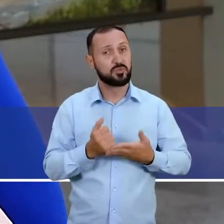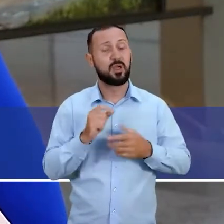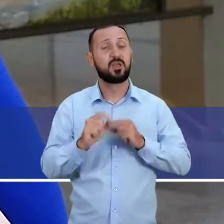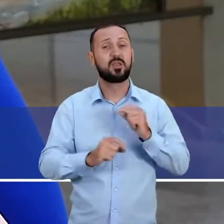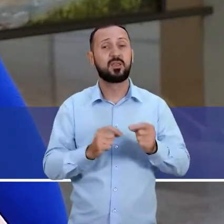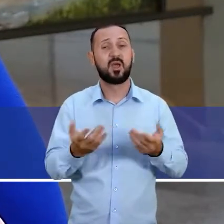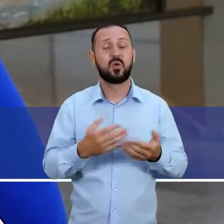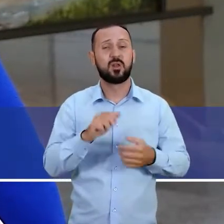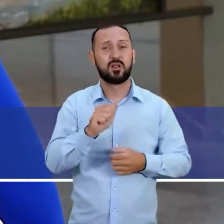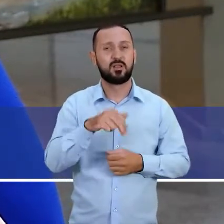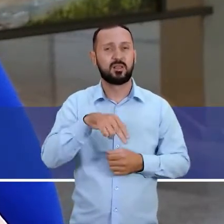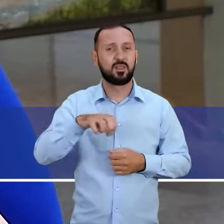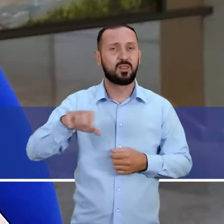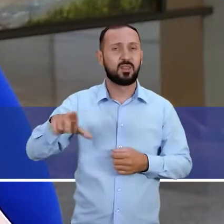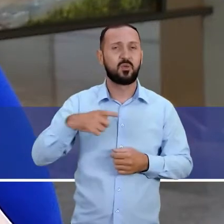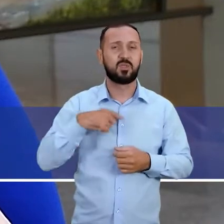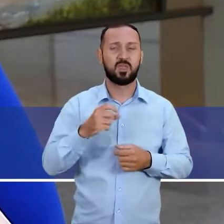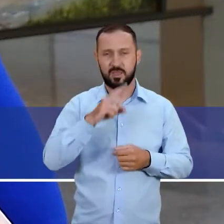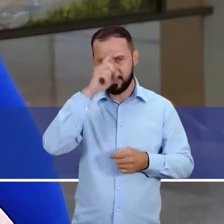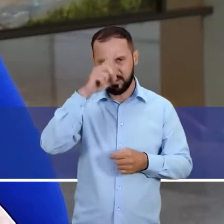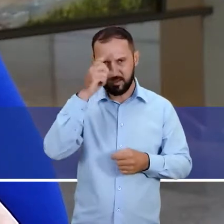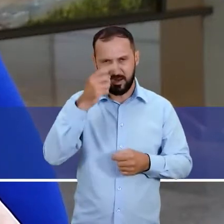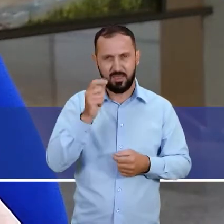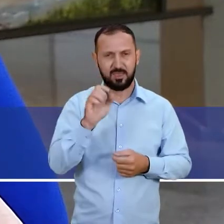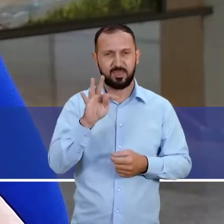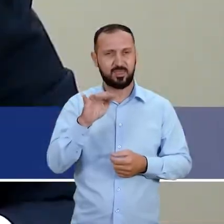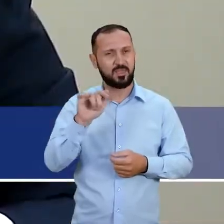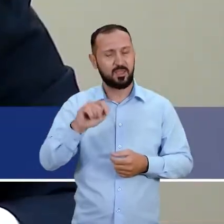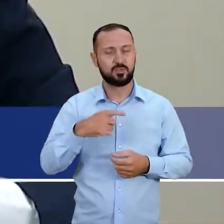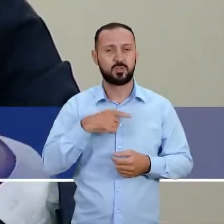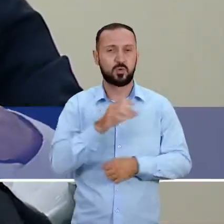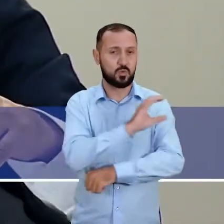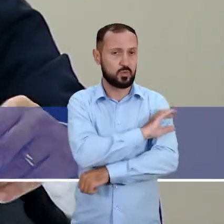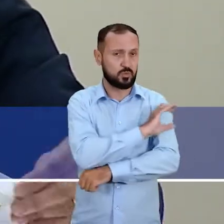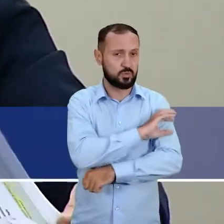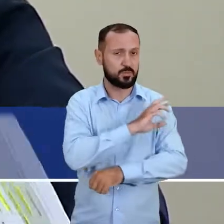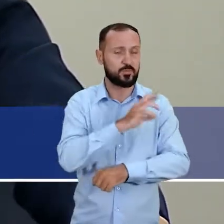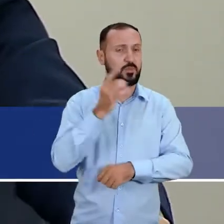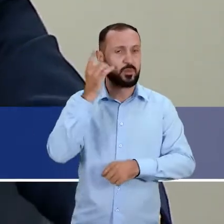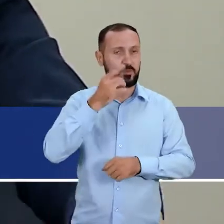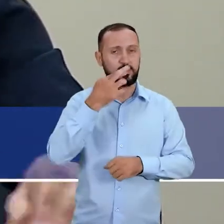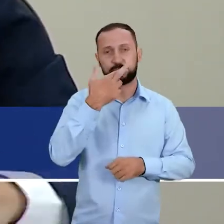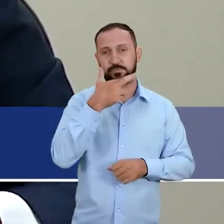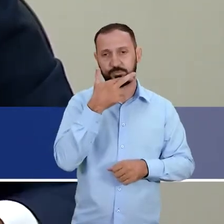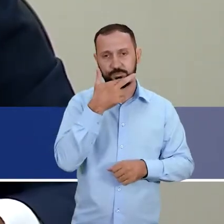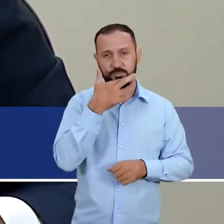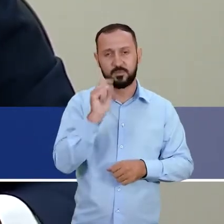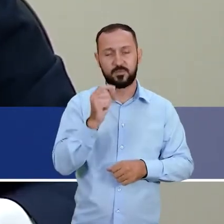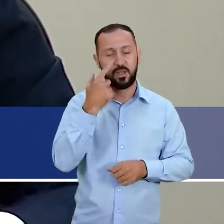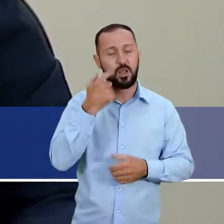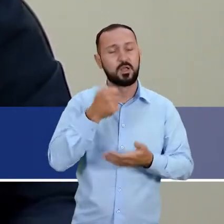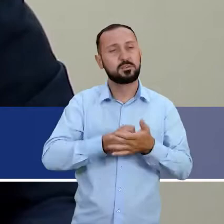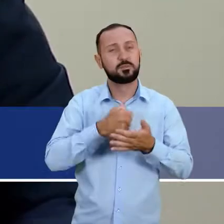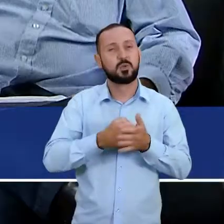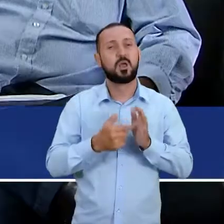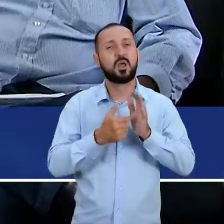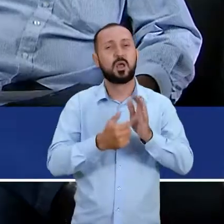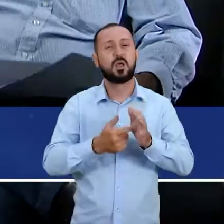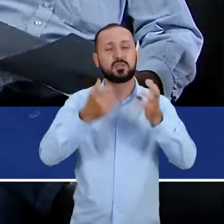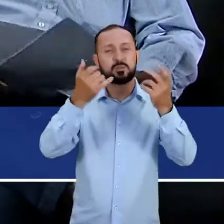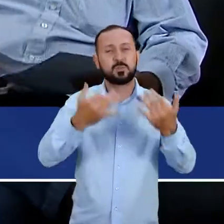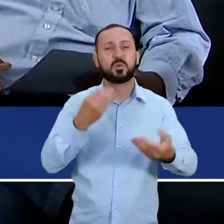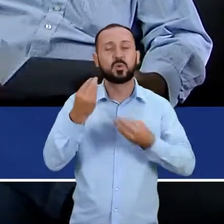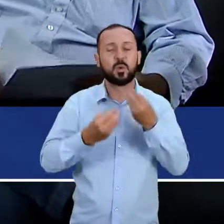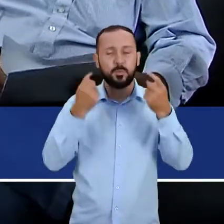nos proporcionar isso e agora a ANEEL está querendo fazer essas taxações. O coordenador da frente, deputado Renato Câmara, do MDB,